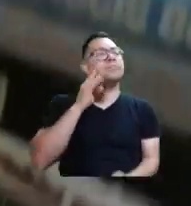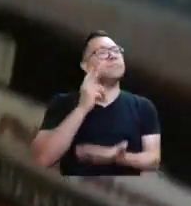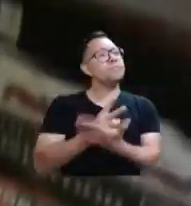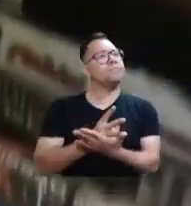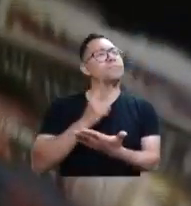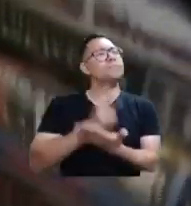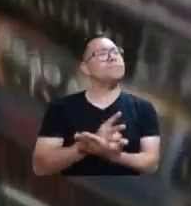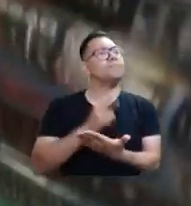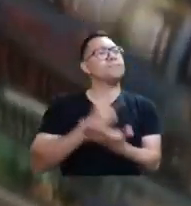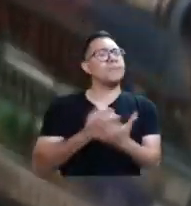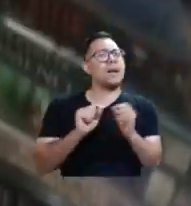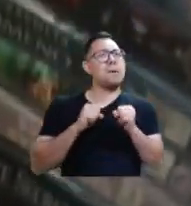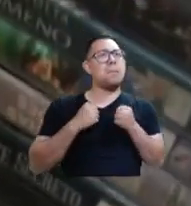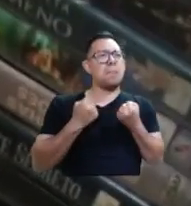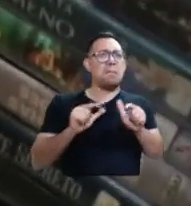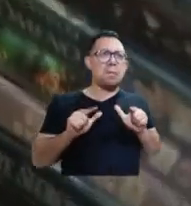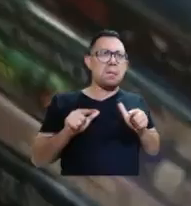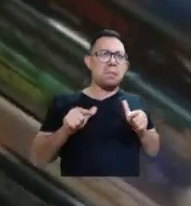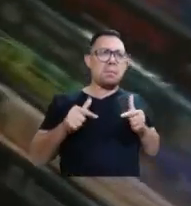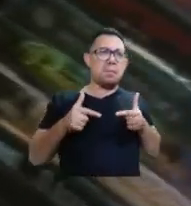sabe, que faz a gente